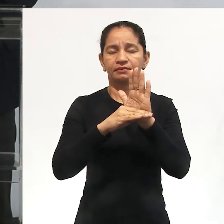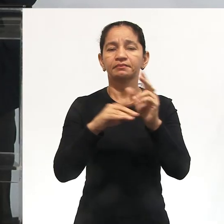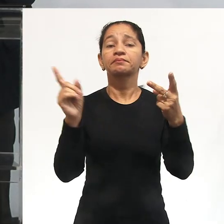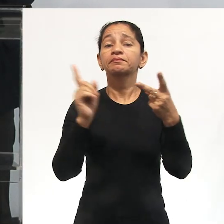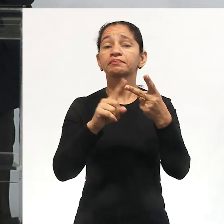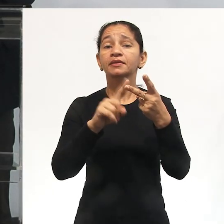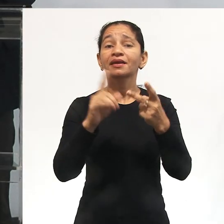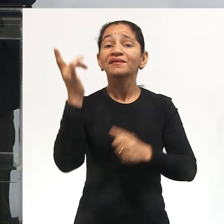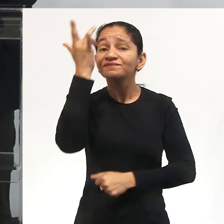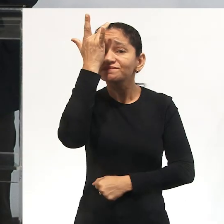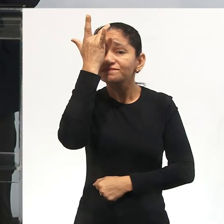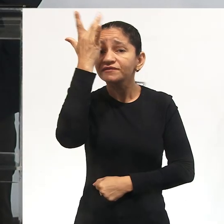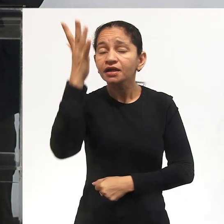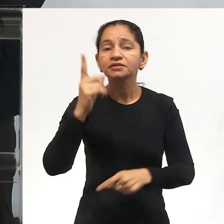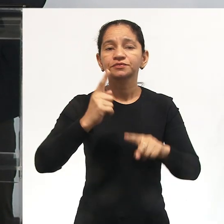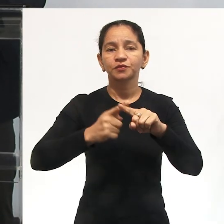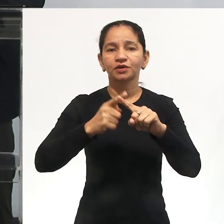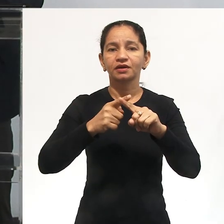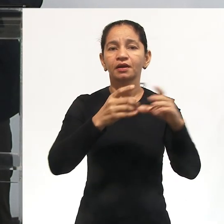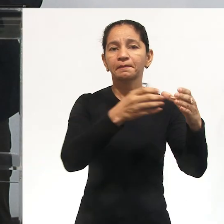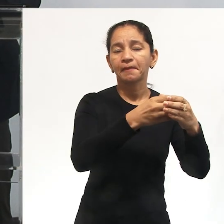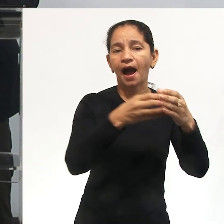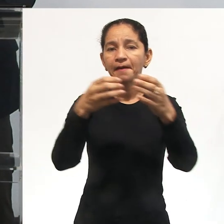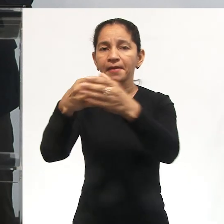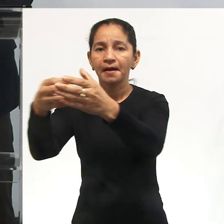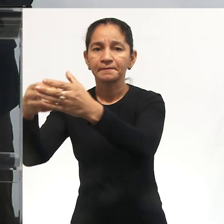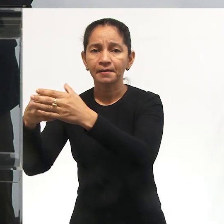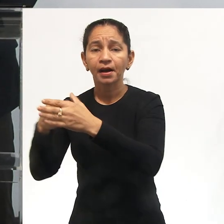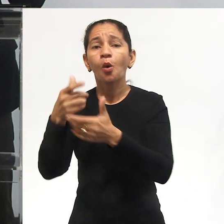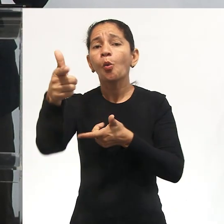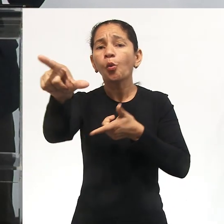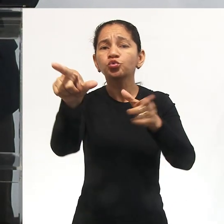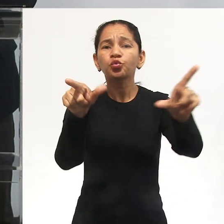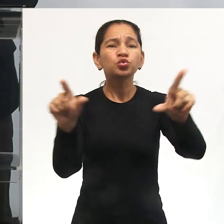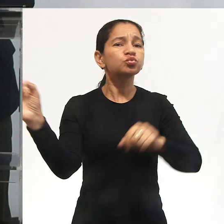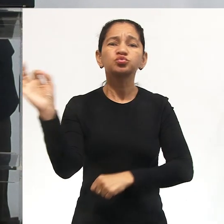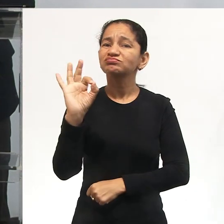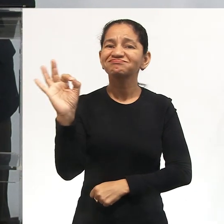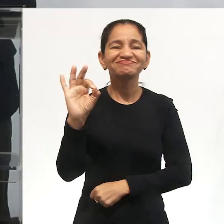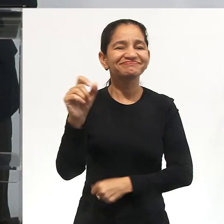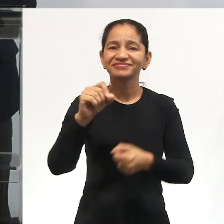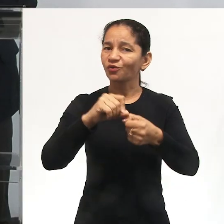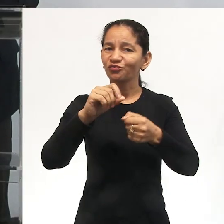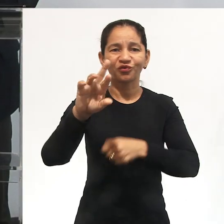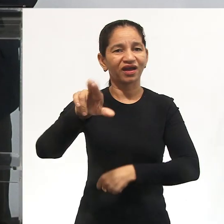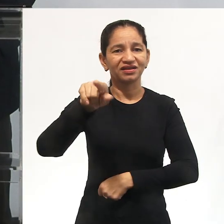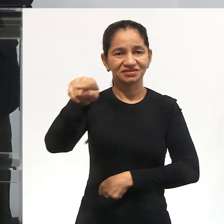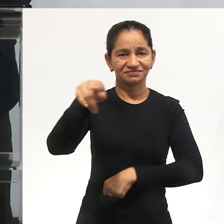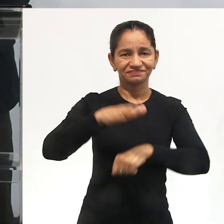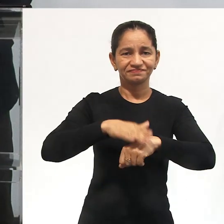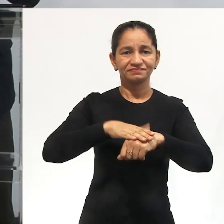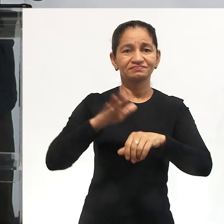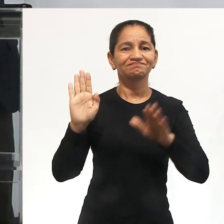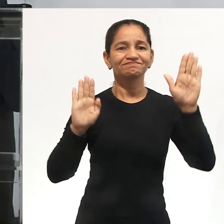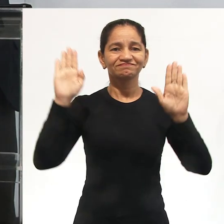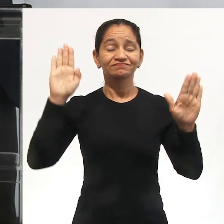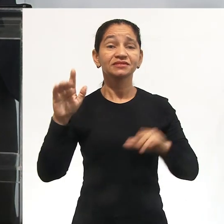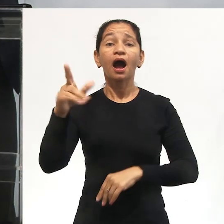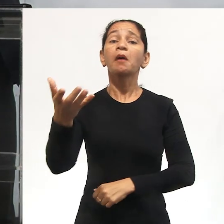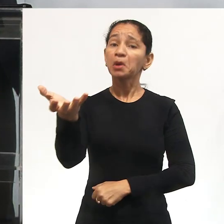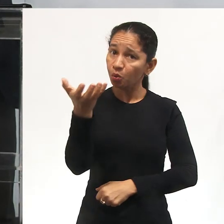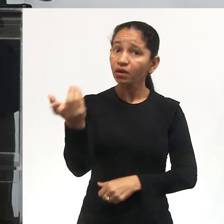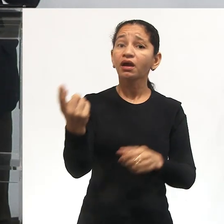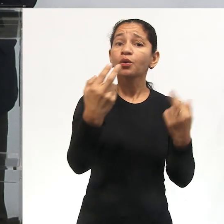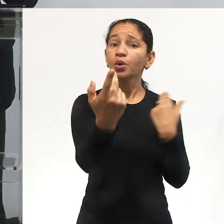a adesão também possibilita que um órgão ou outro que não tenha participado do processo de licitação entre lá e fale assim,